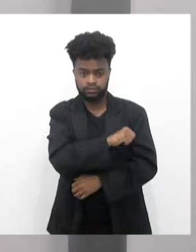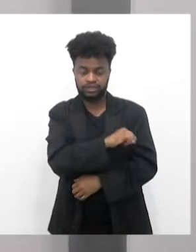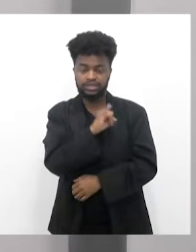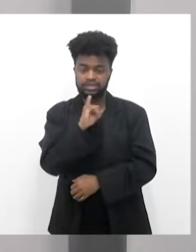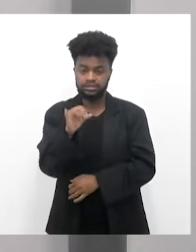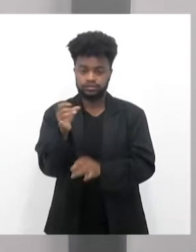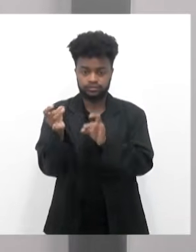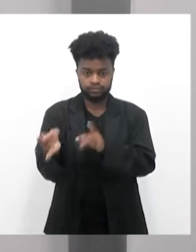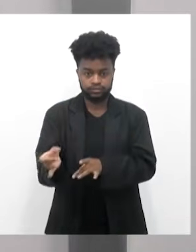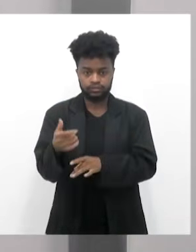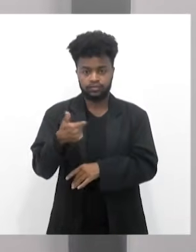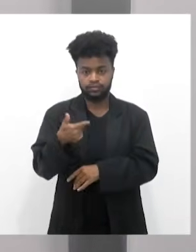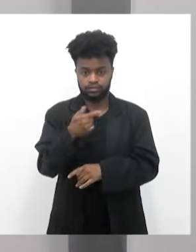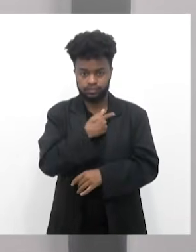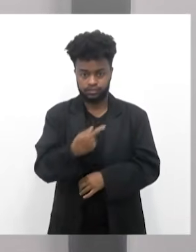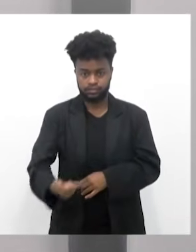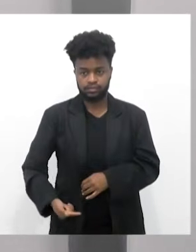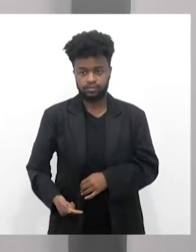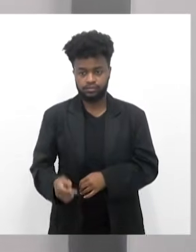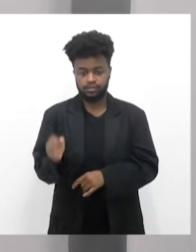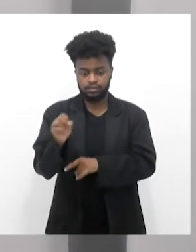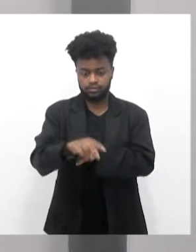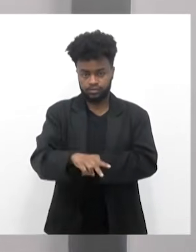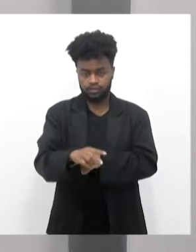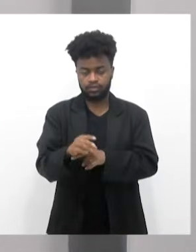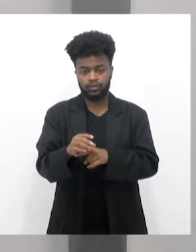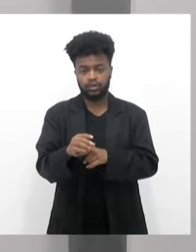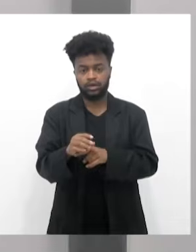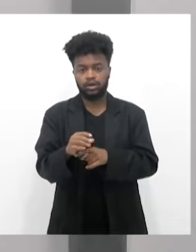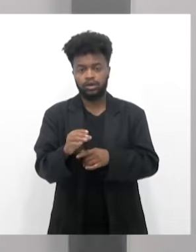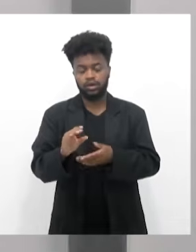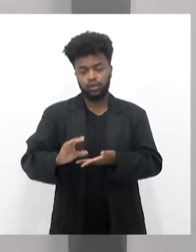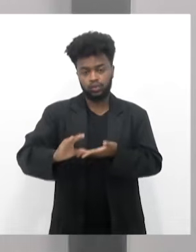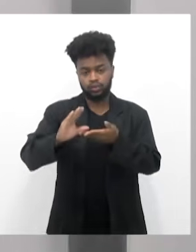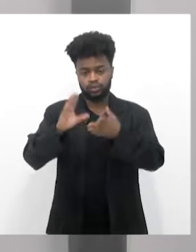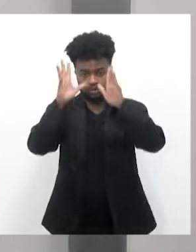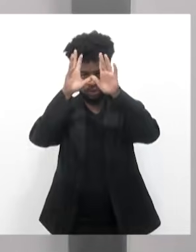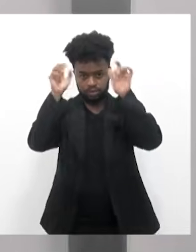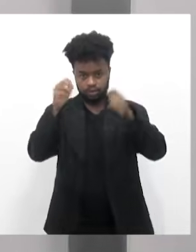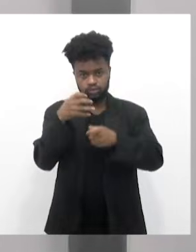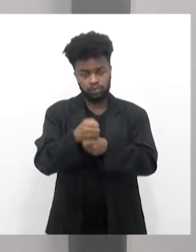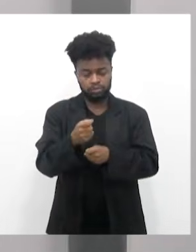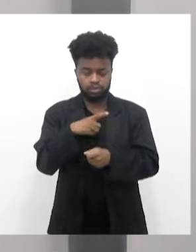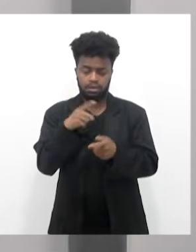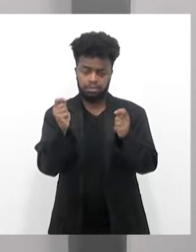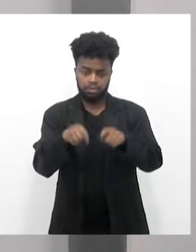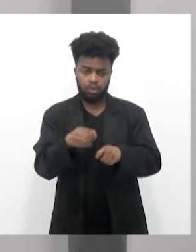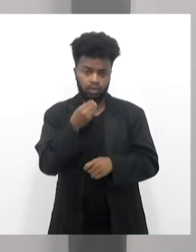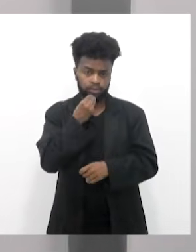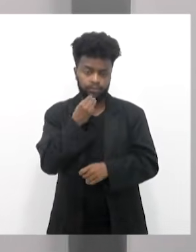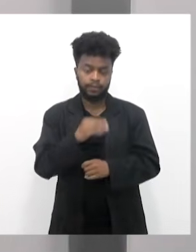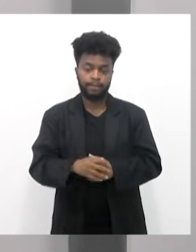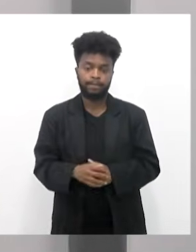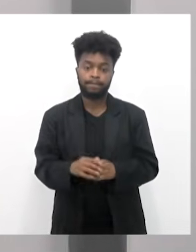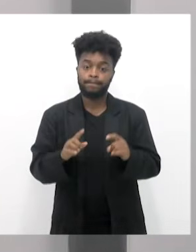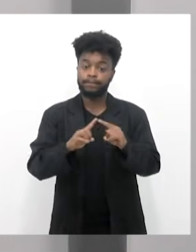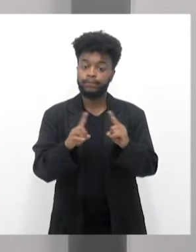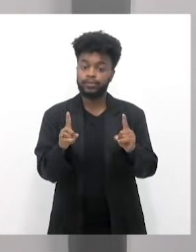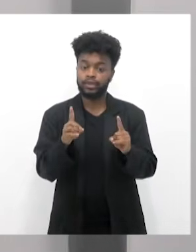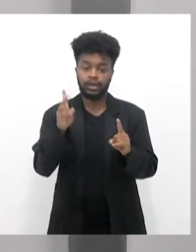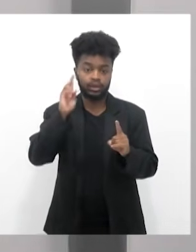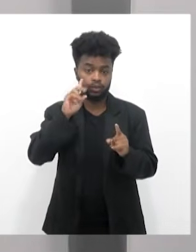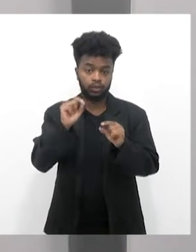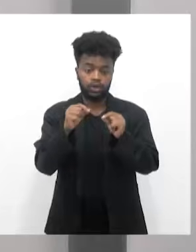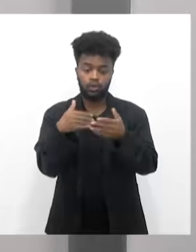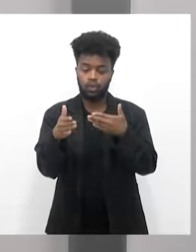então vice-governador para ocupar o cargo de conselheiro do Tribunal de Contas, havia uma possibilidade e tal. Mas lembrando que qualquer campo